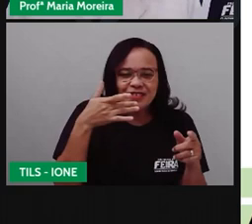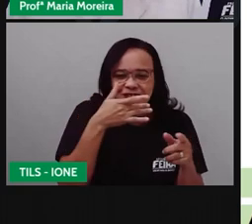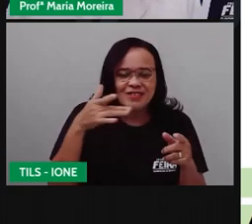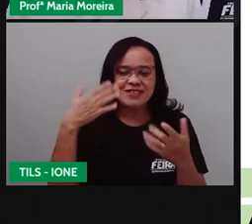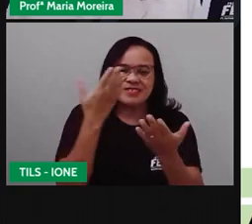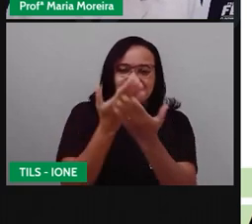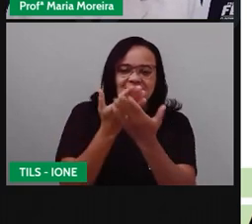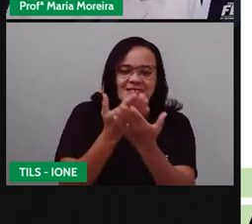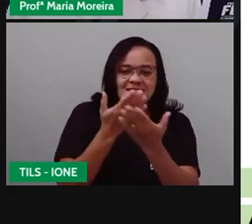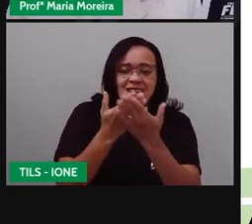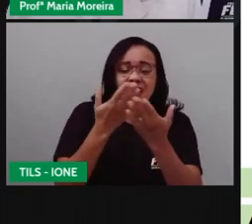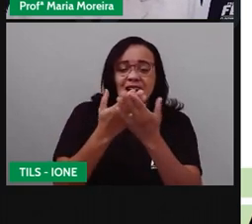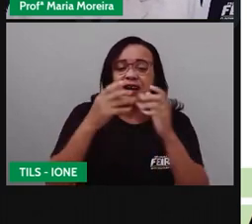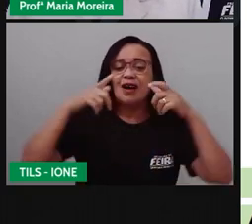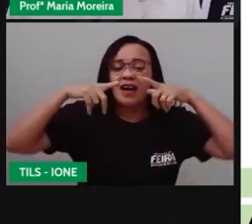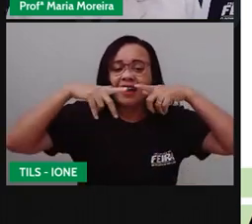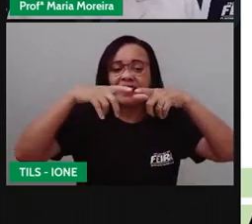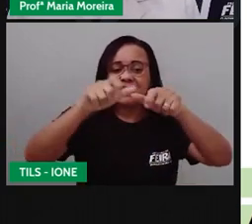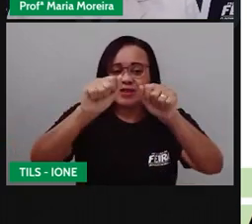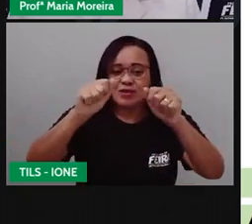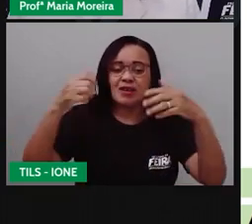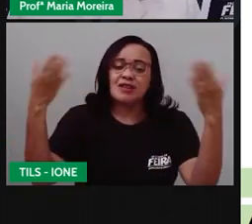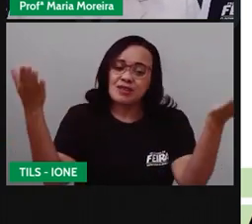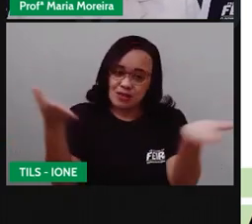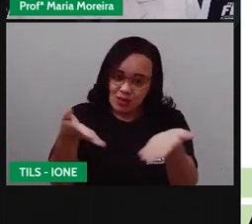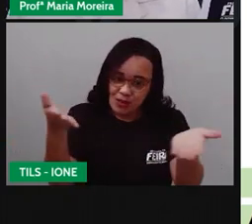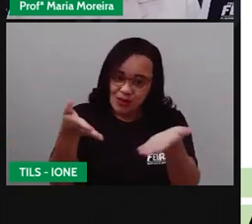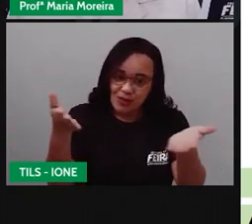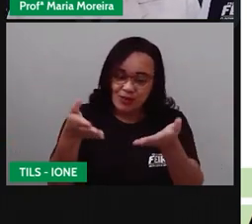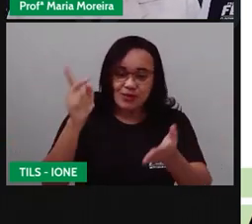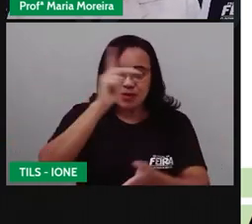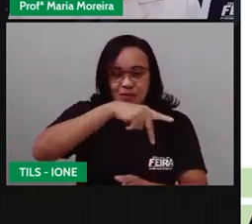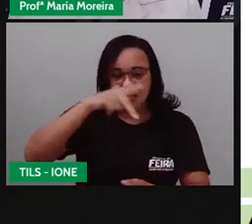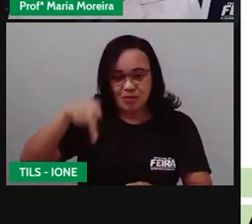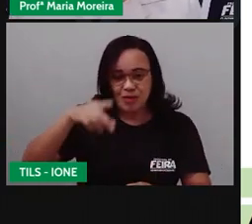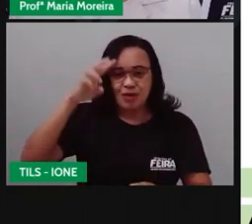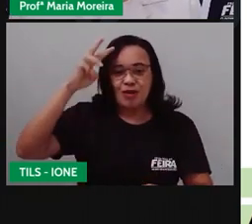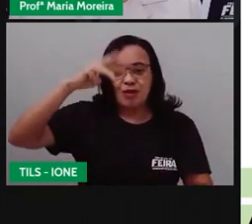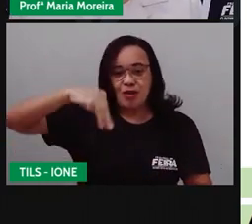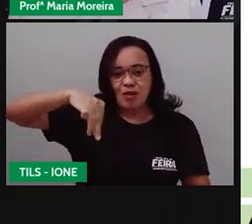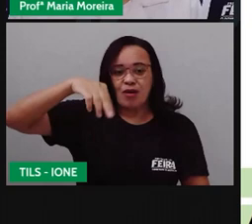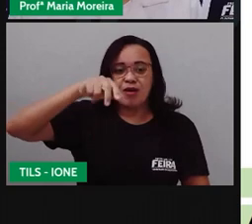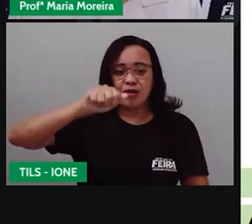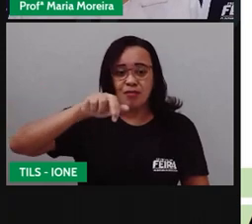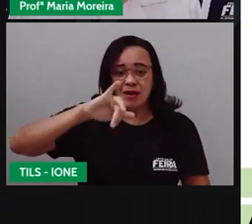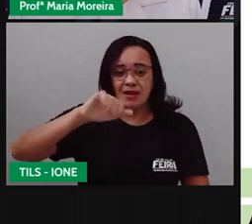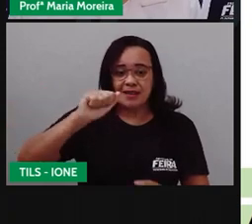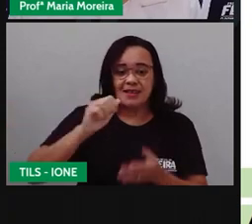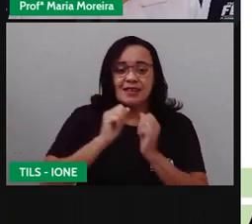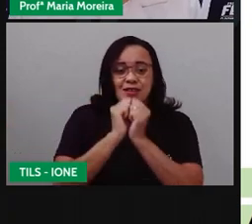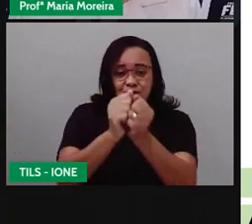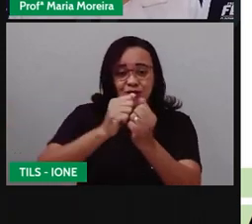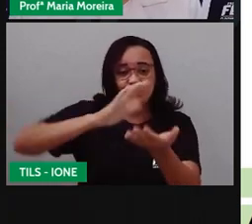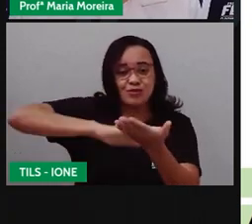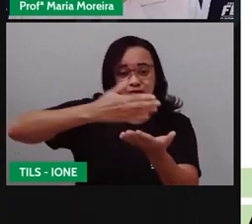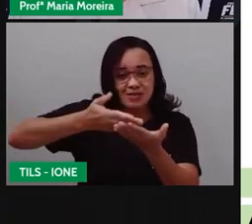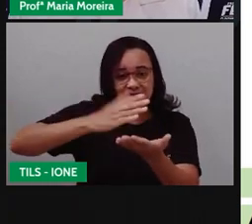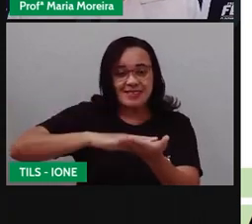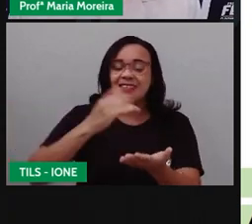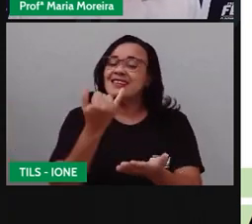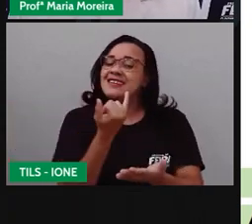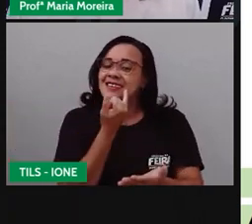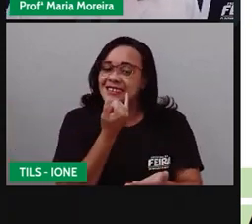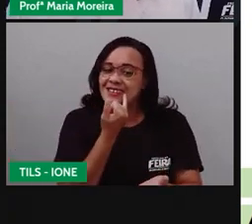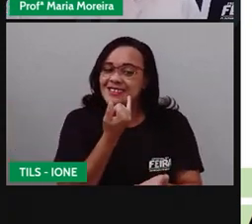de linguagens. Hoje, Pró Maria aí e Ione com vocês,